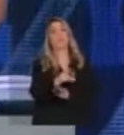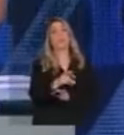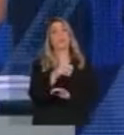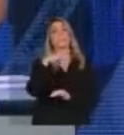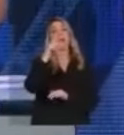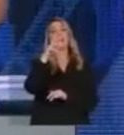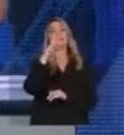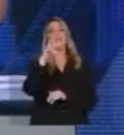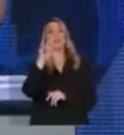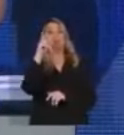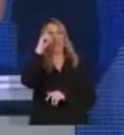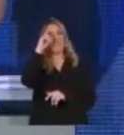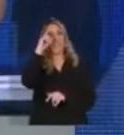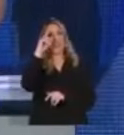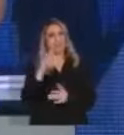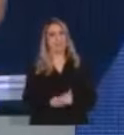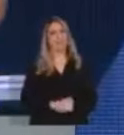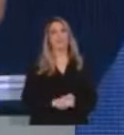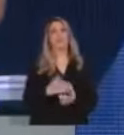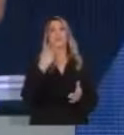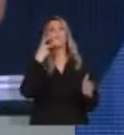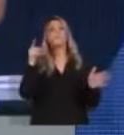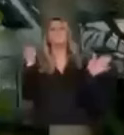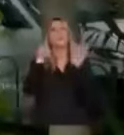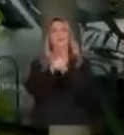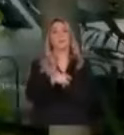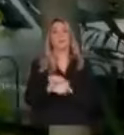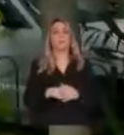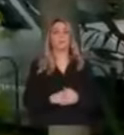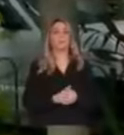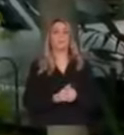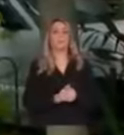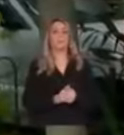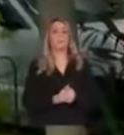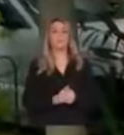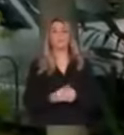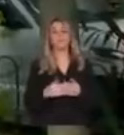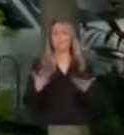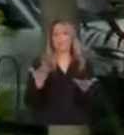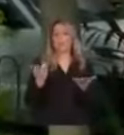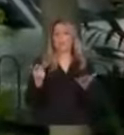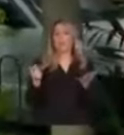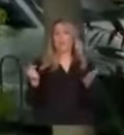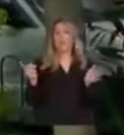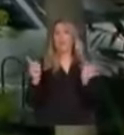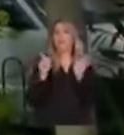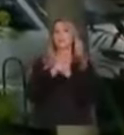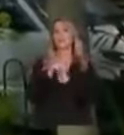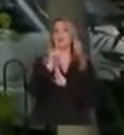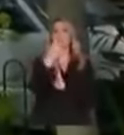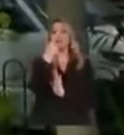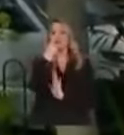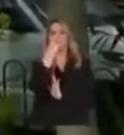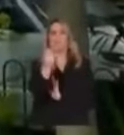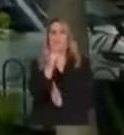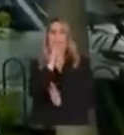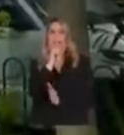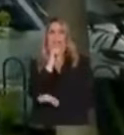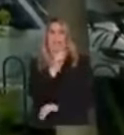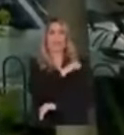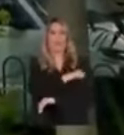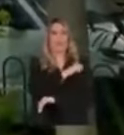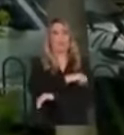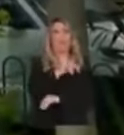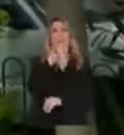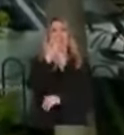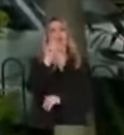candidato Marcelo criel Vamos à pergunta a questão da da da da poluição das águas do Rio de Janeiro tanto da